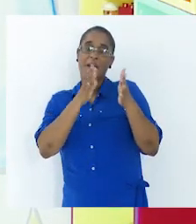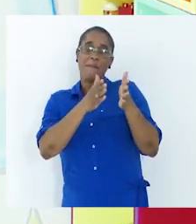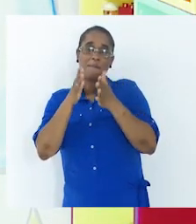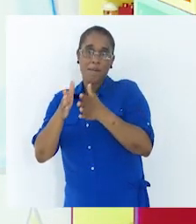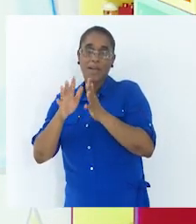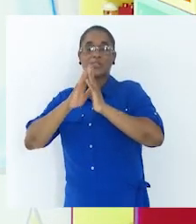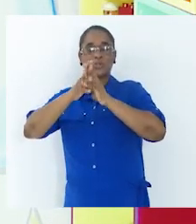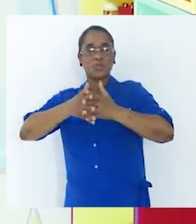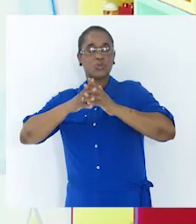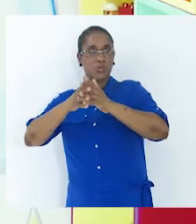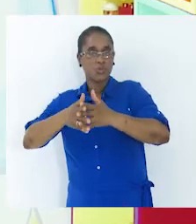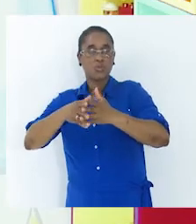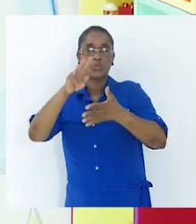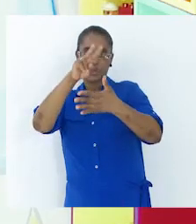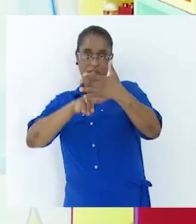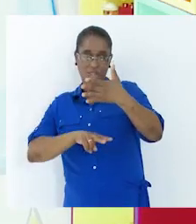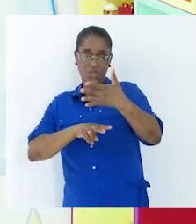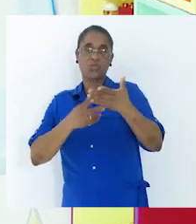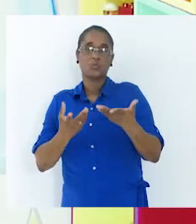partes estruturantes do texto